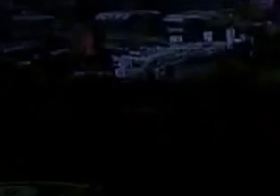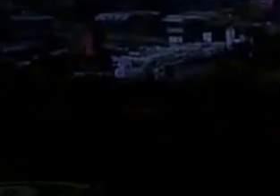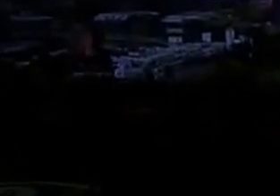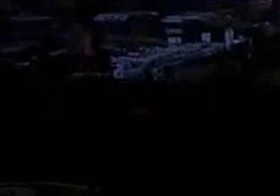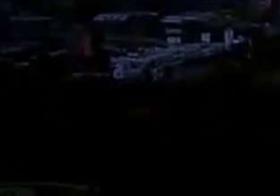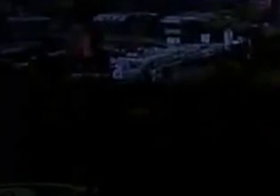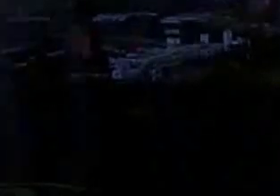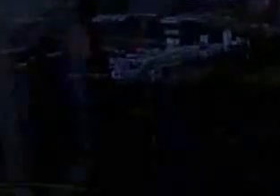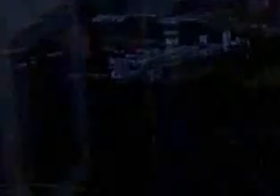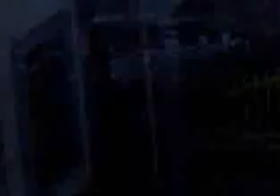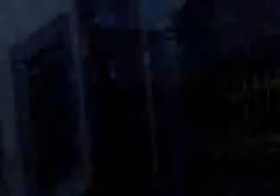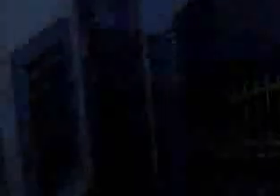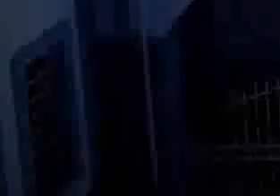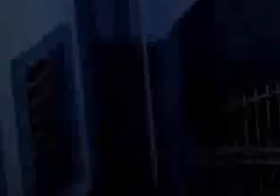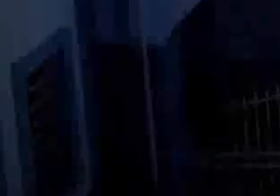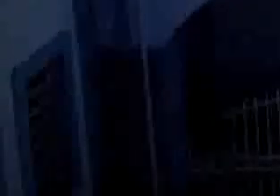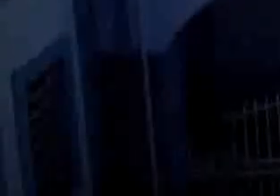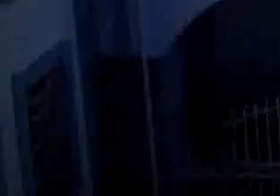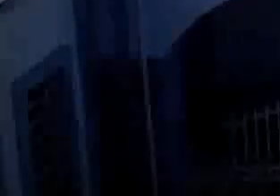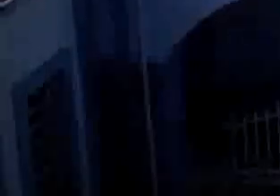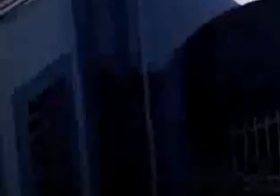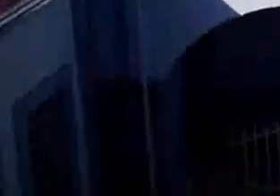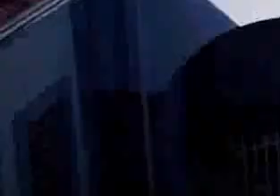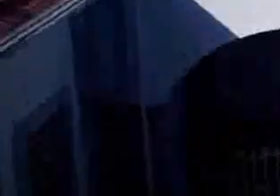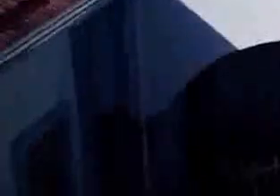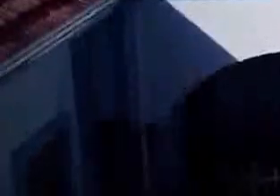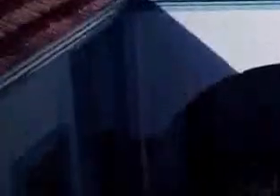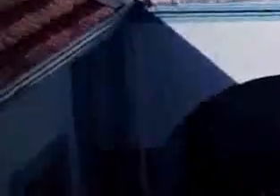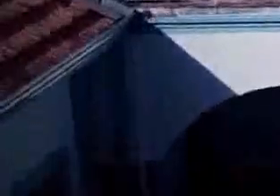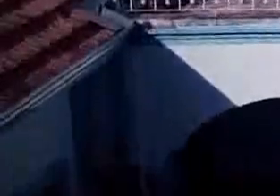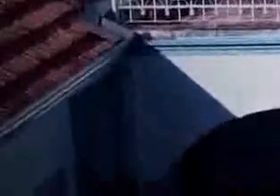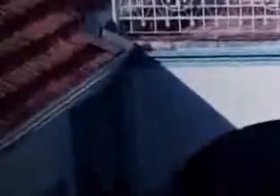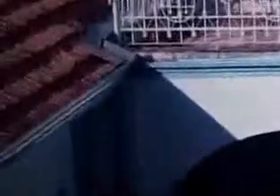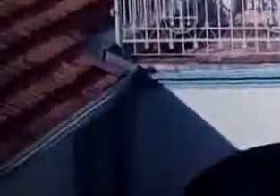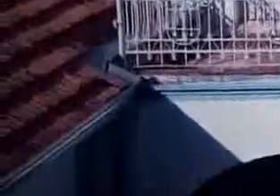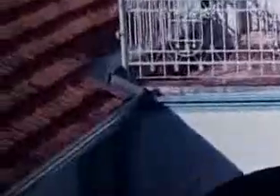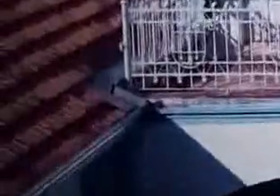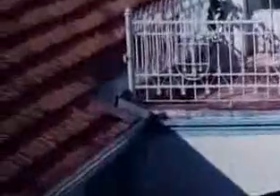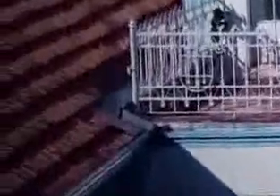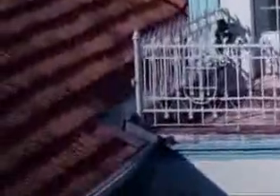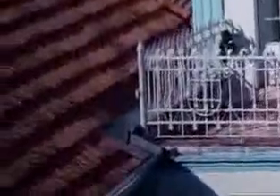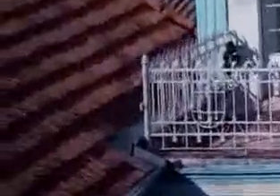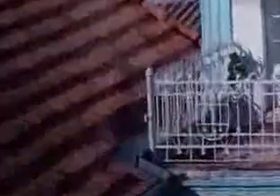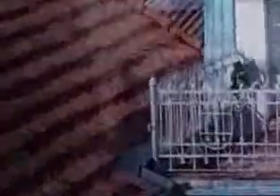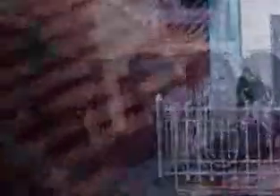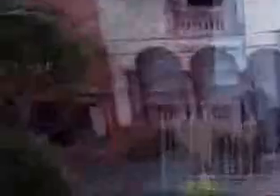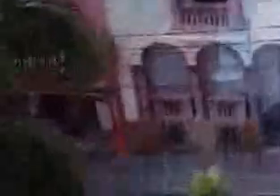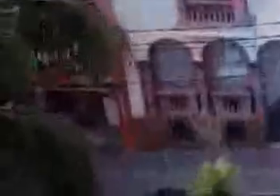Mas é que está a justiça, clava fora.